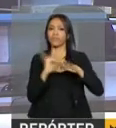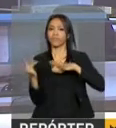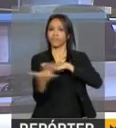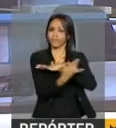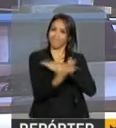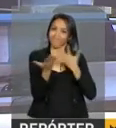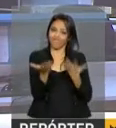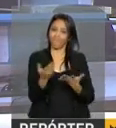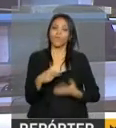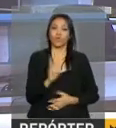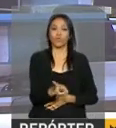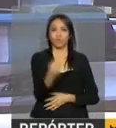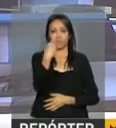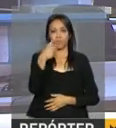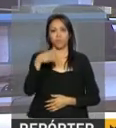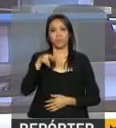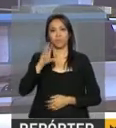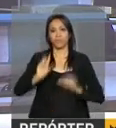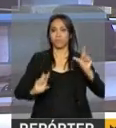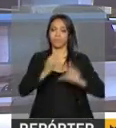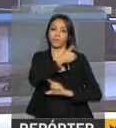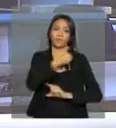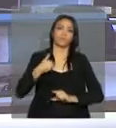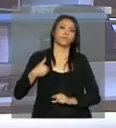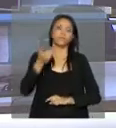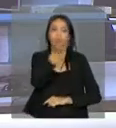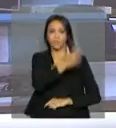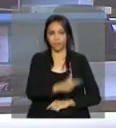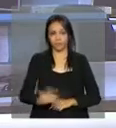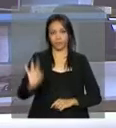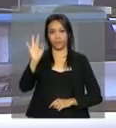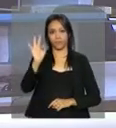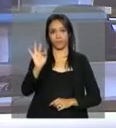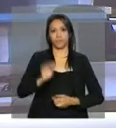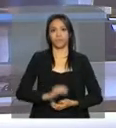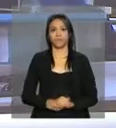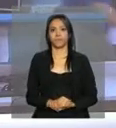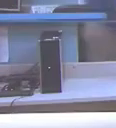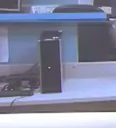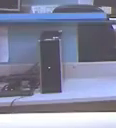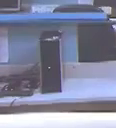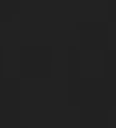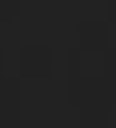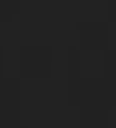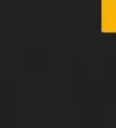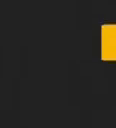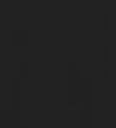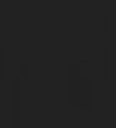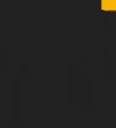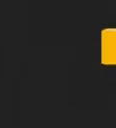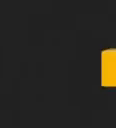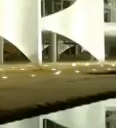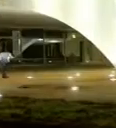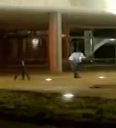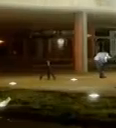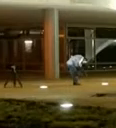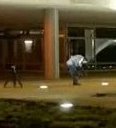redes sociais. Continue com a gente aqui na TV NBR, a TV do Governo Federal.